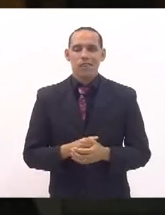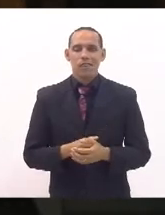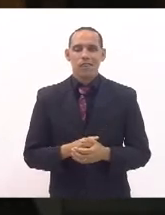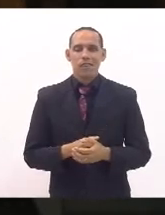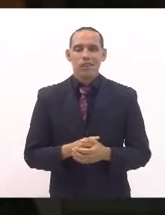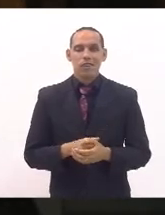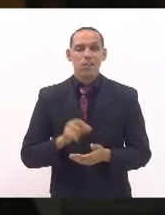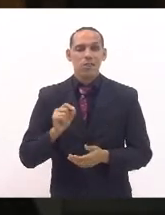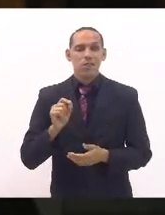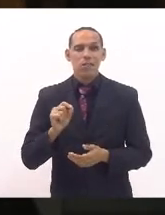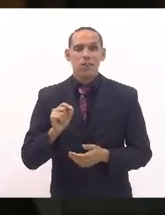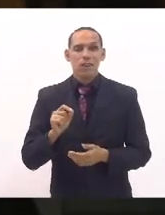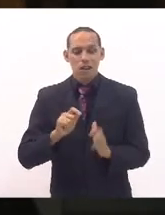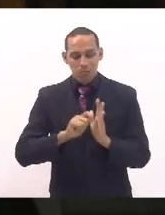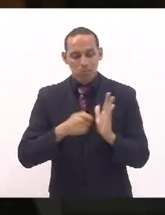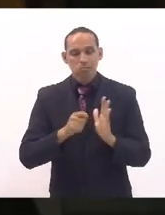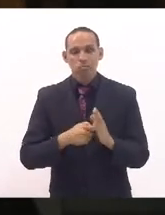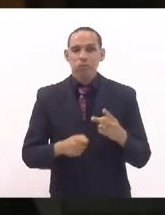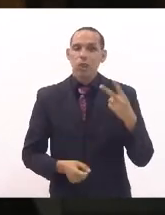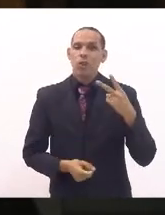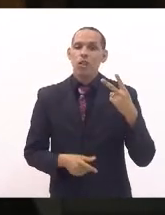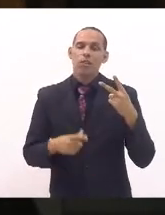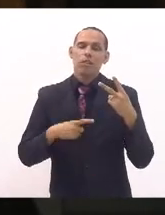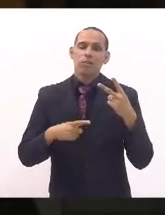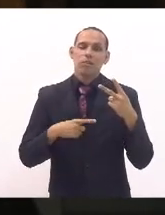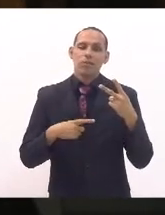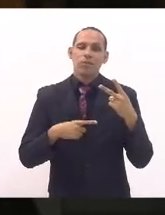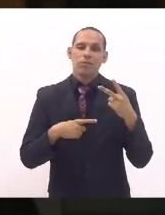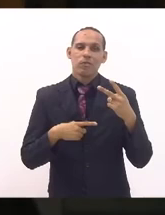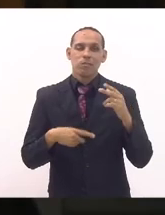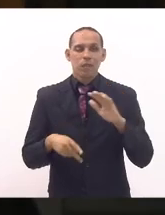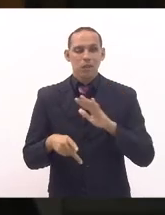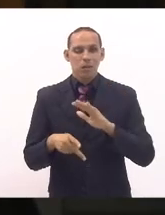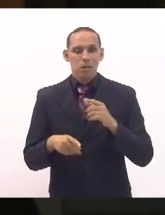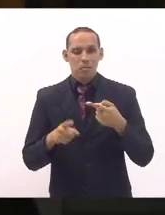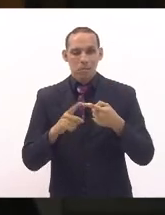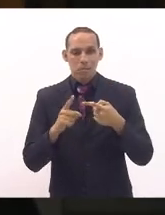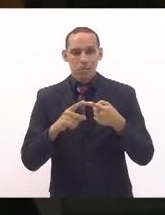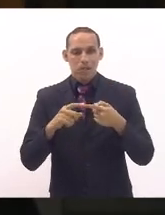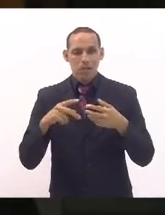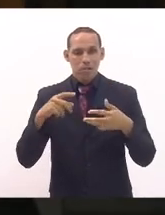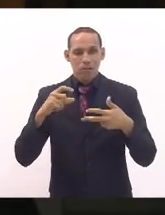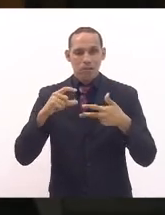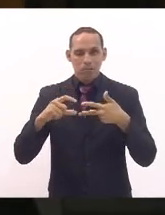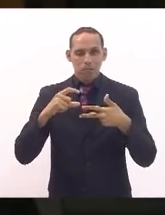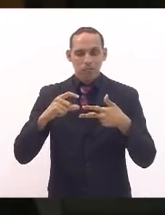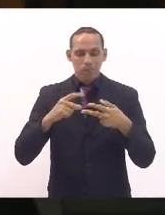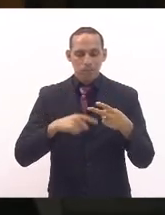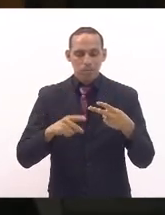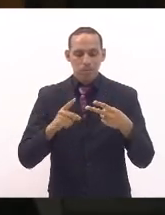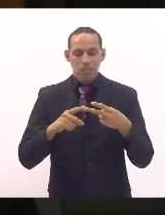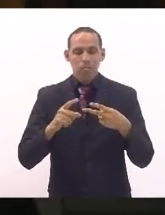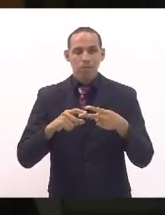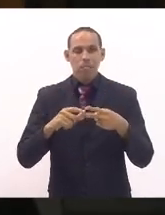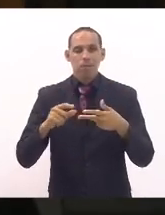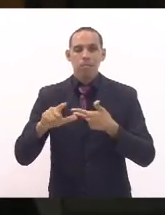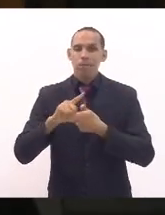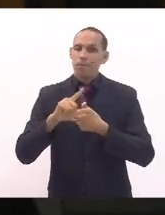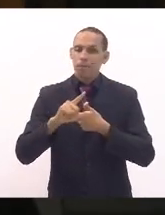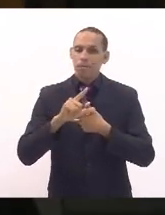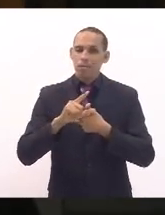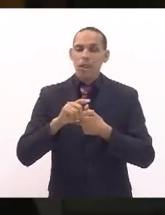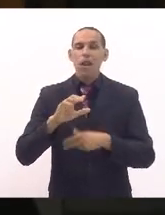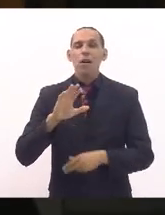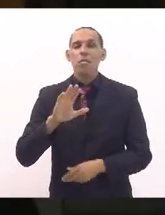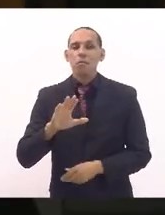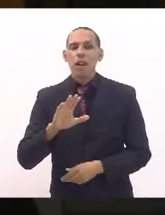que contenha duas assinaturas, a do executivo e do legislativo. Mas esses nomes têm que ser